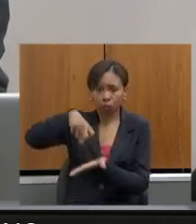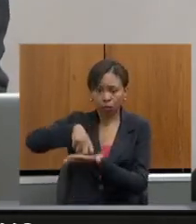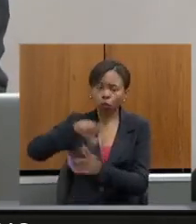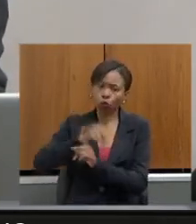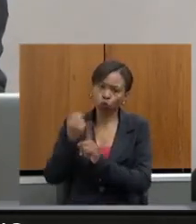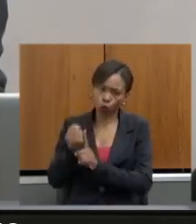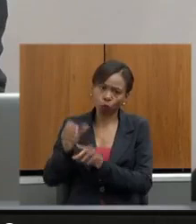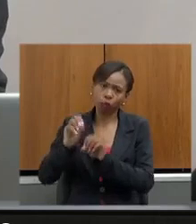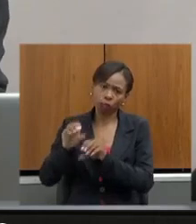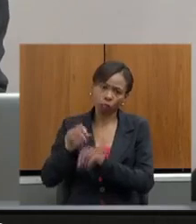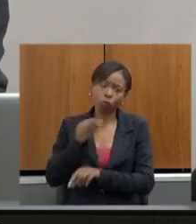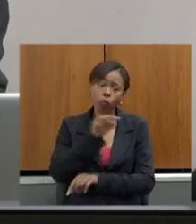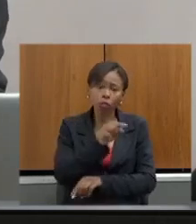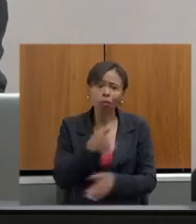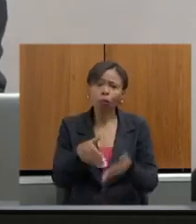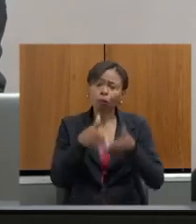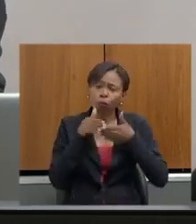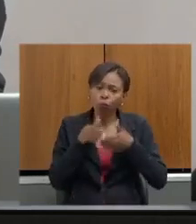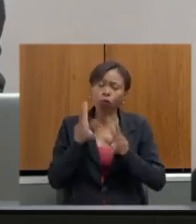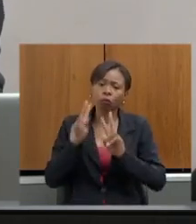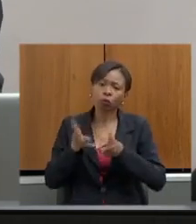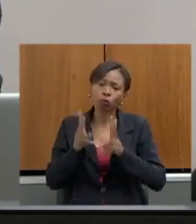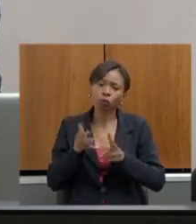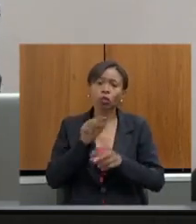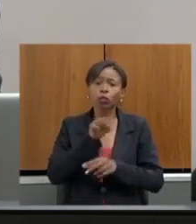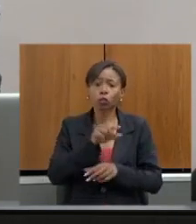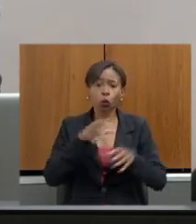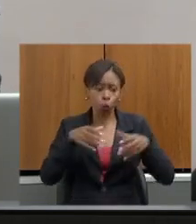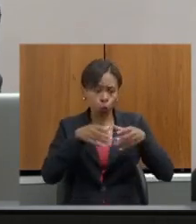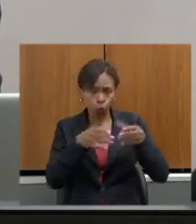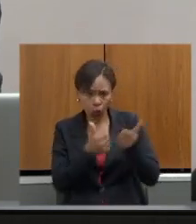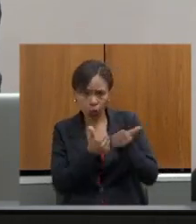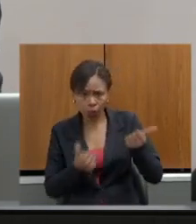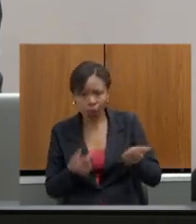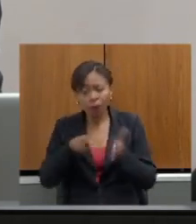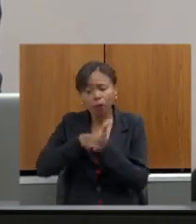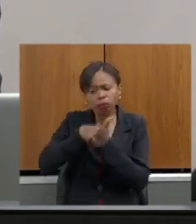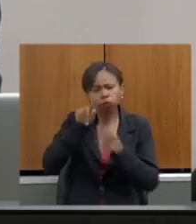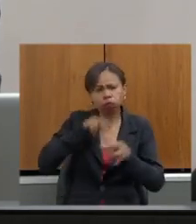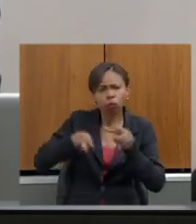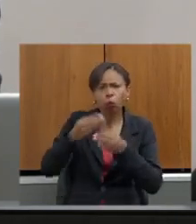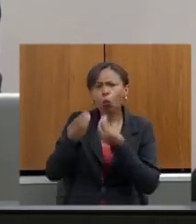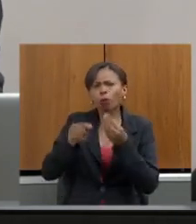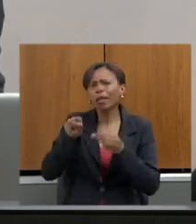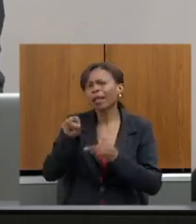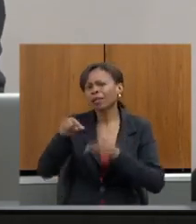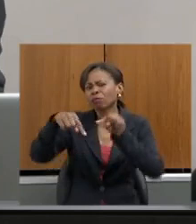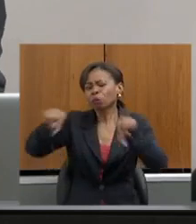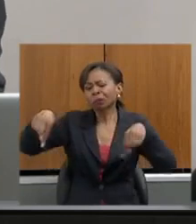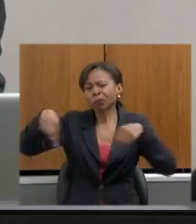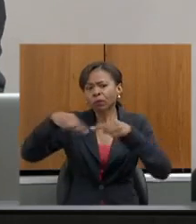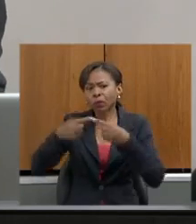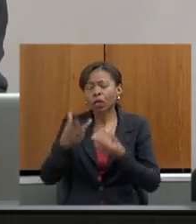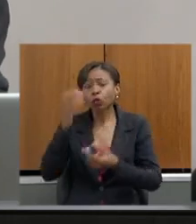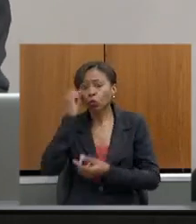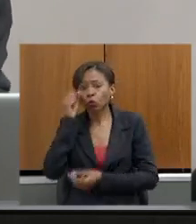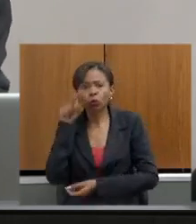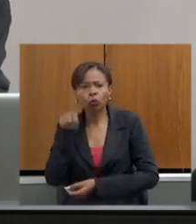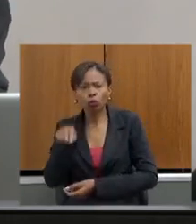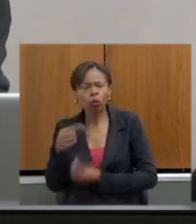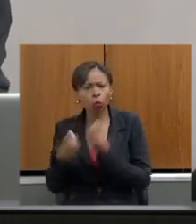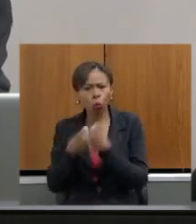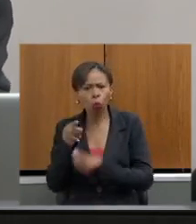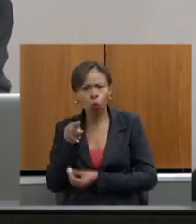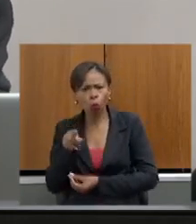continue que o senhor faça peça Assessoria do senhor fazer um levantamento como é que anda os alojamentos seria um ponto importante